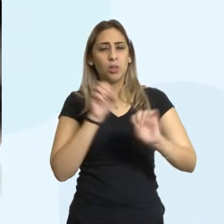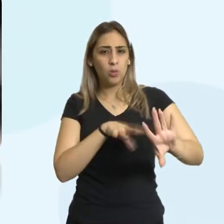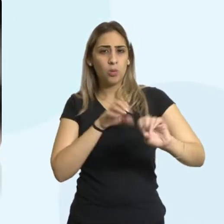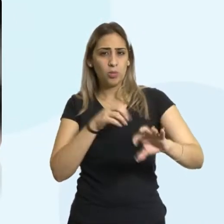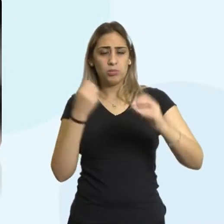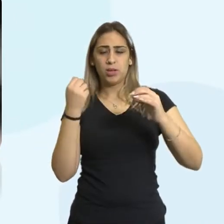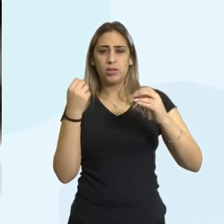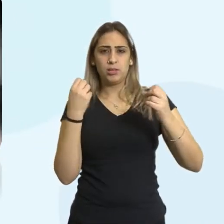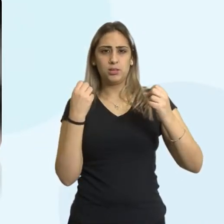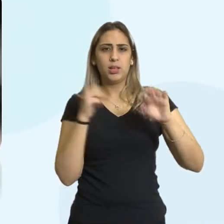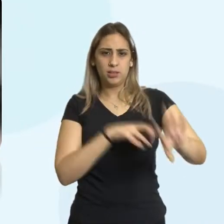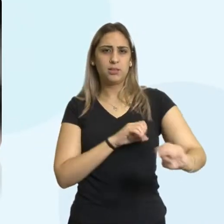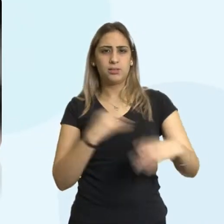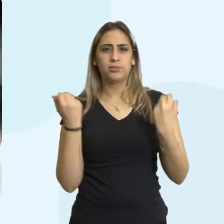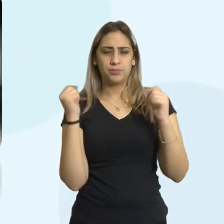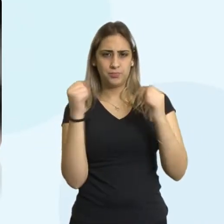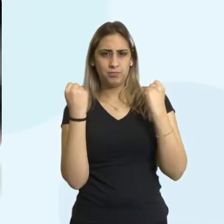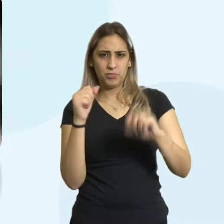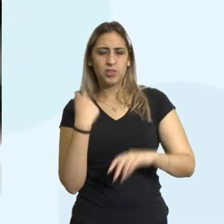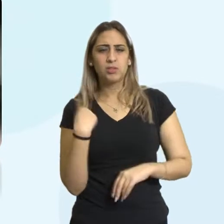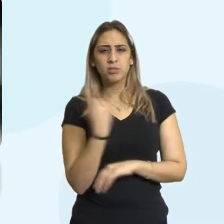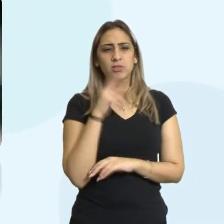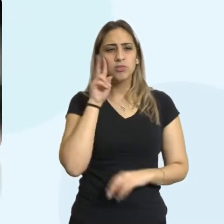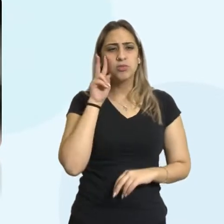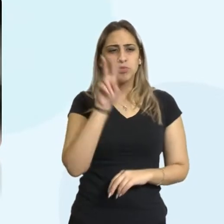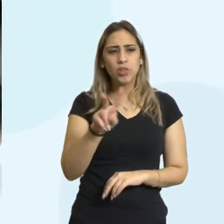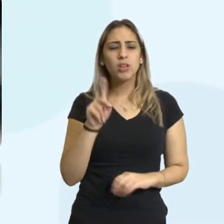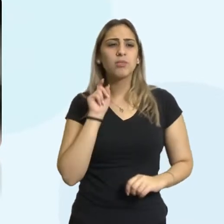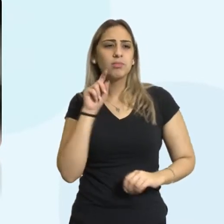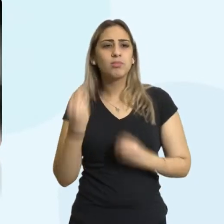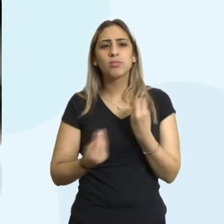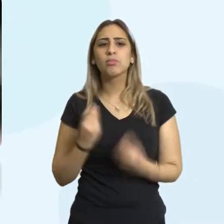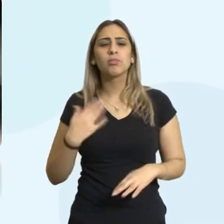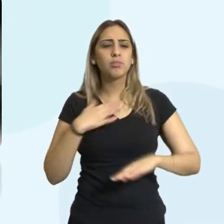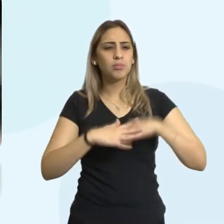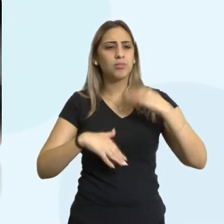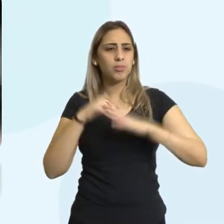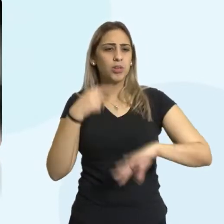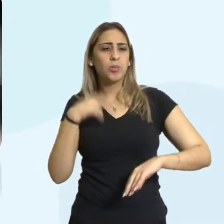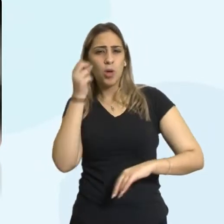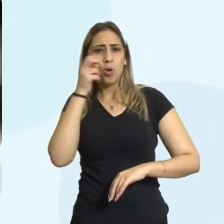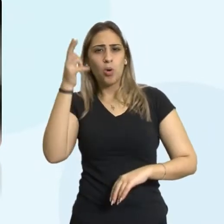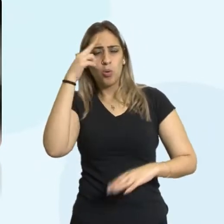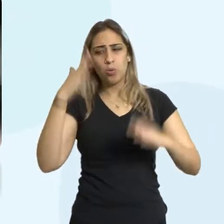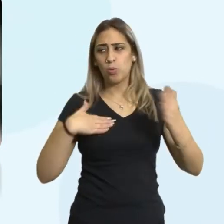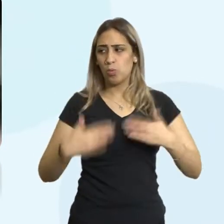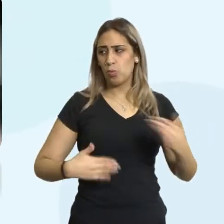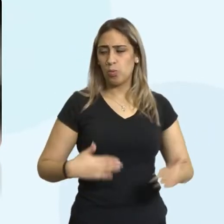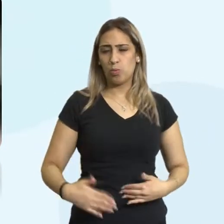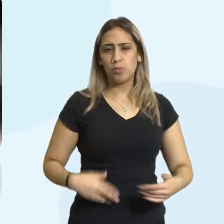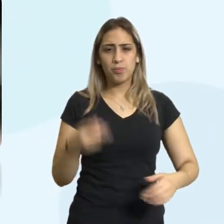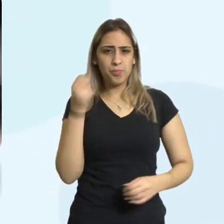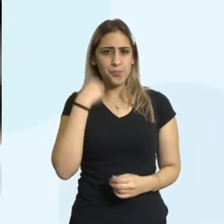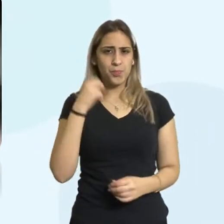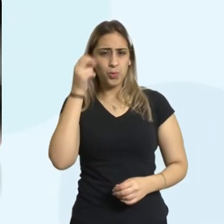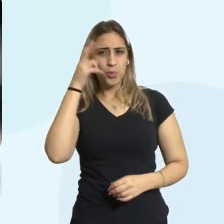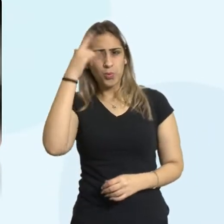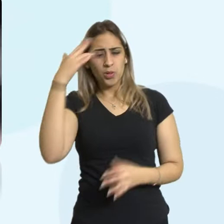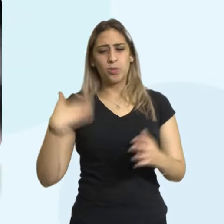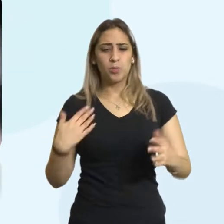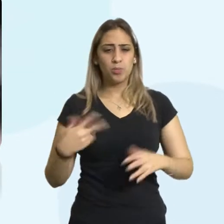física a gente tem as articulação interceptar né do conhecimento sobre a cultura corporal ou cultura do movimento